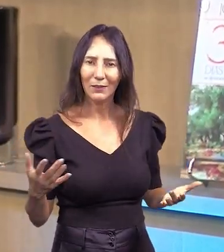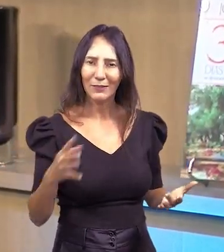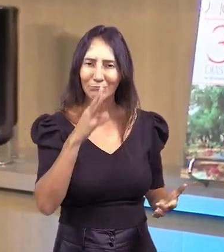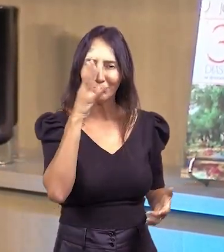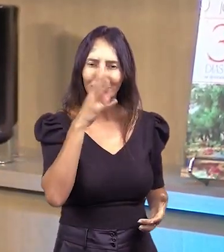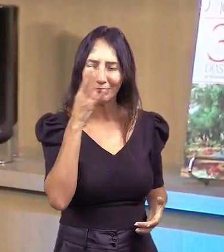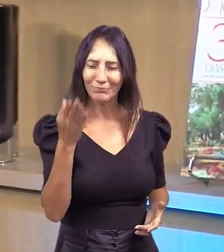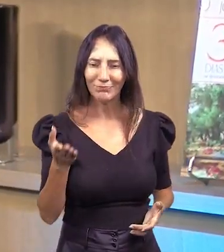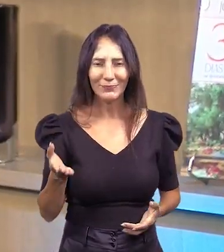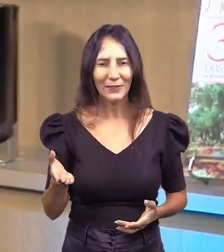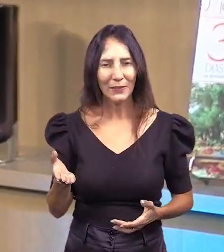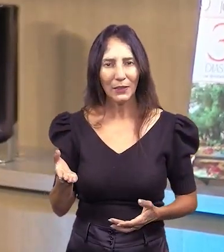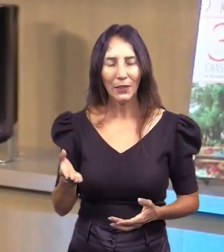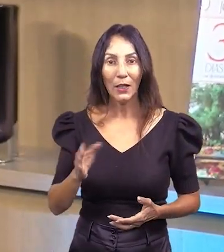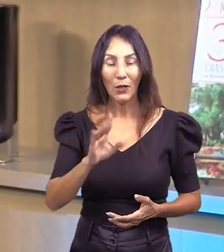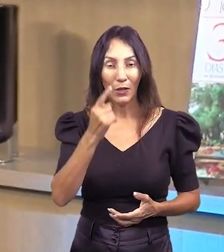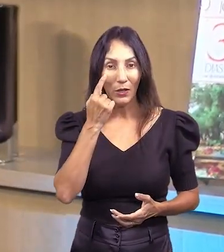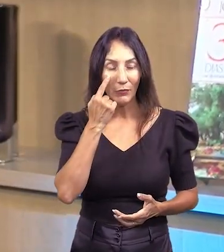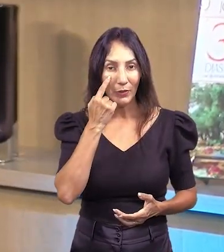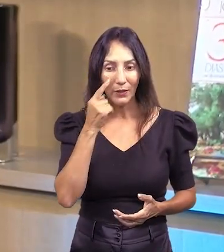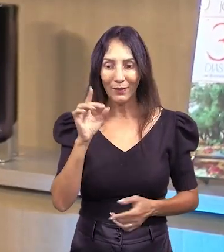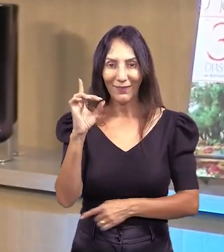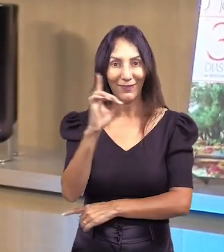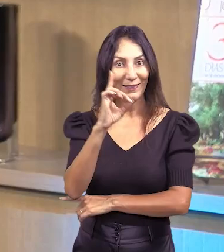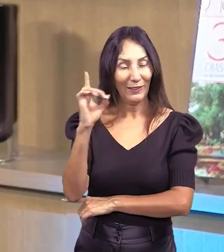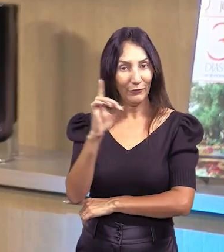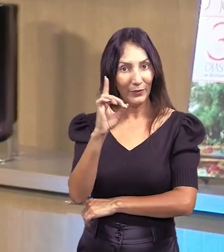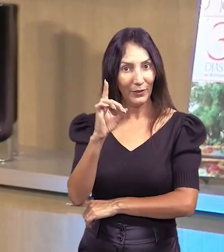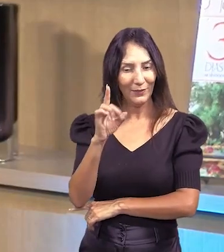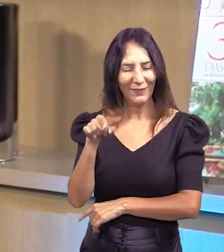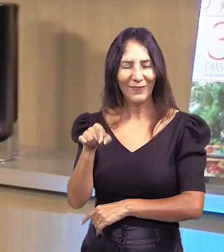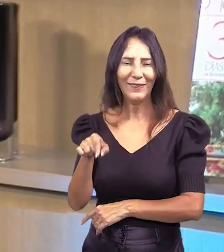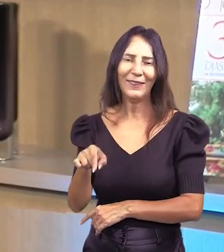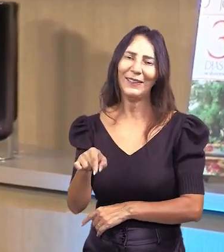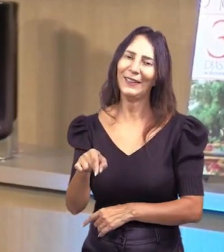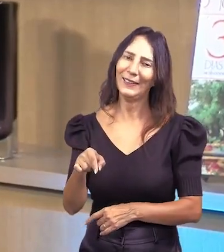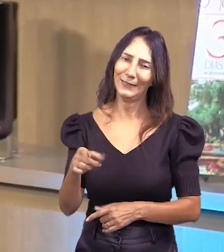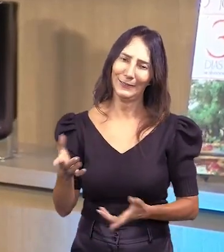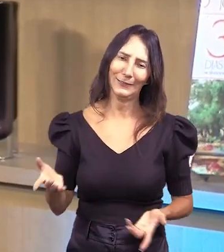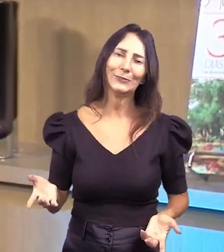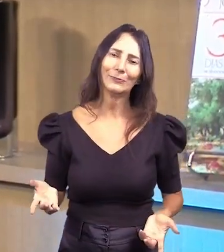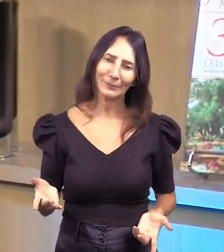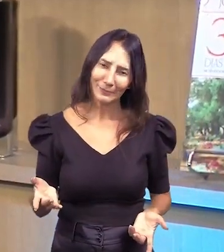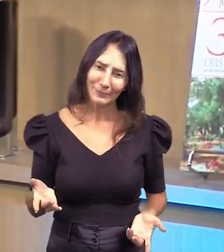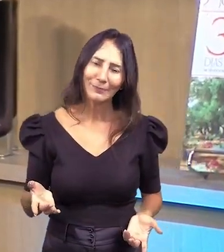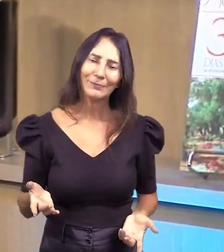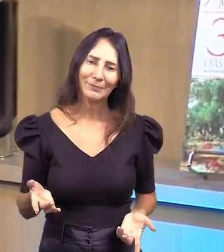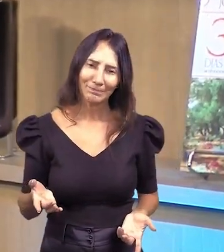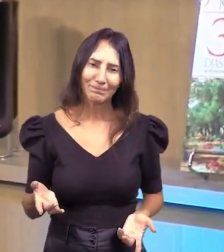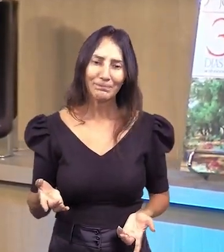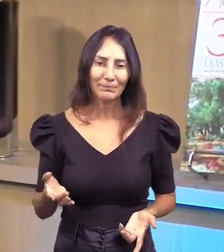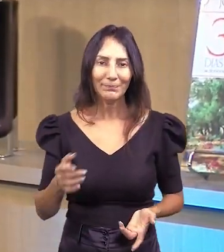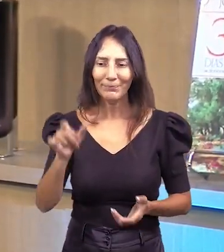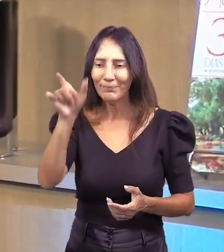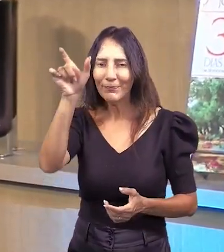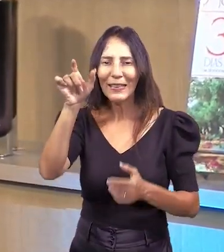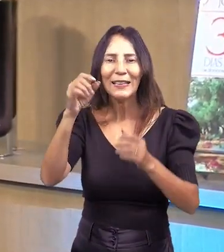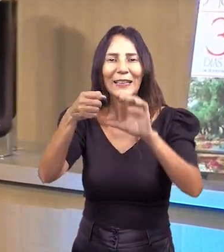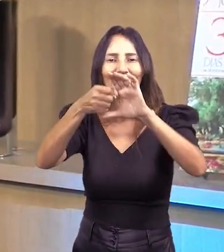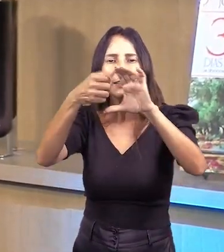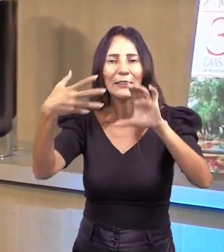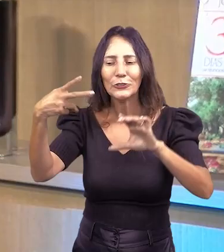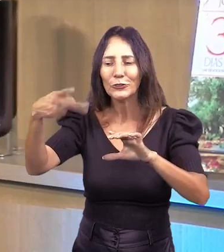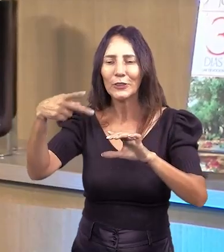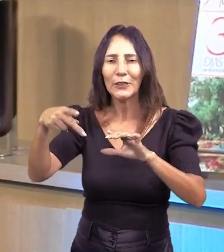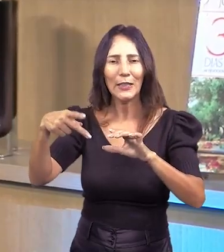elas fazem para chamar a atenção. Agora você vê que Davi, ele aqui, é dito sobre ele que